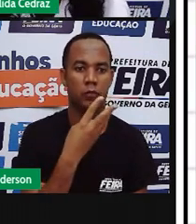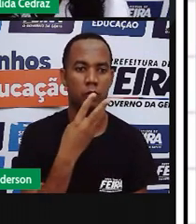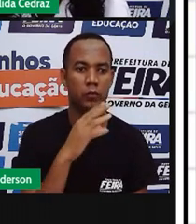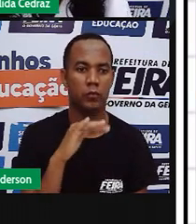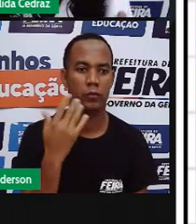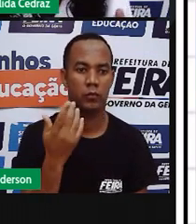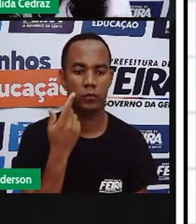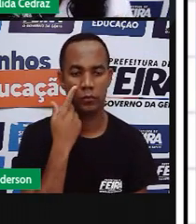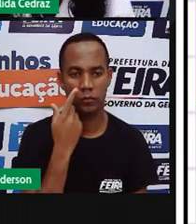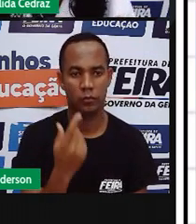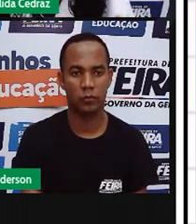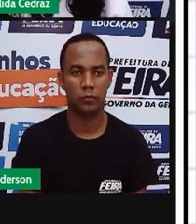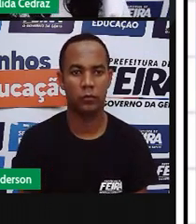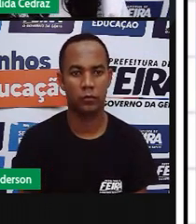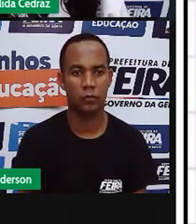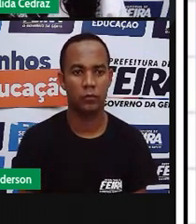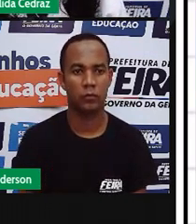3?